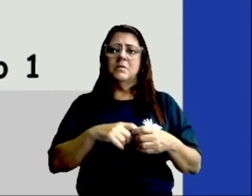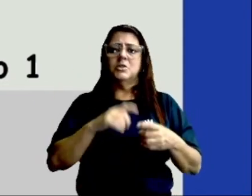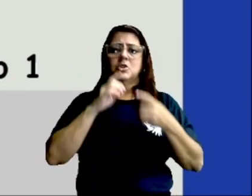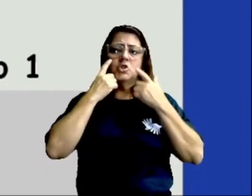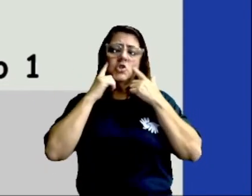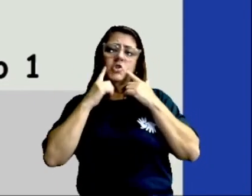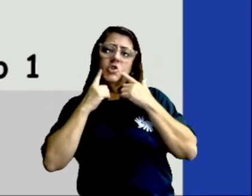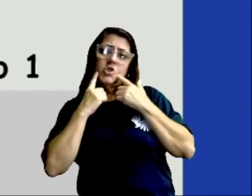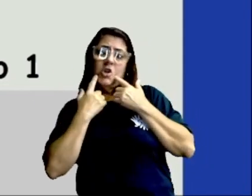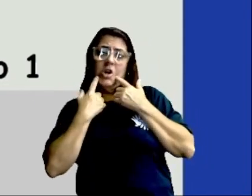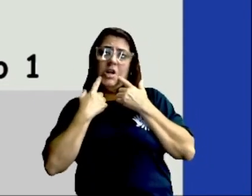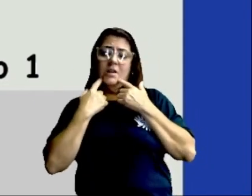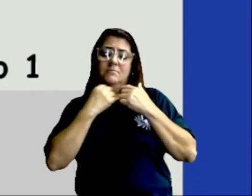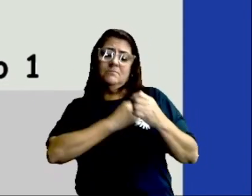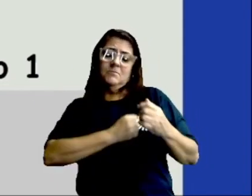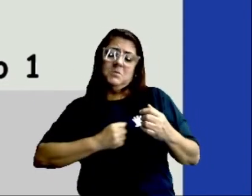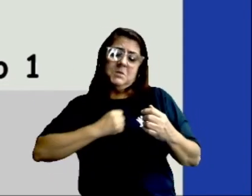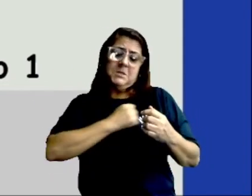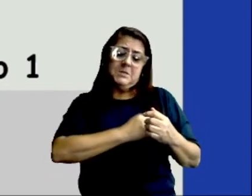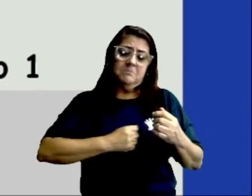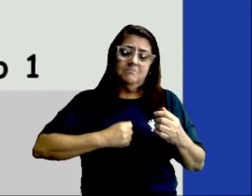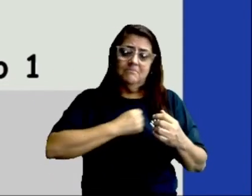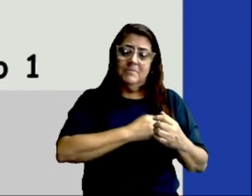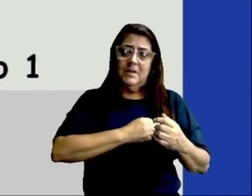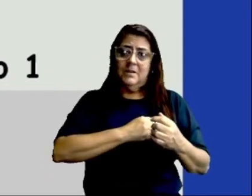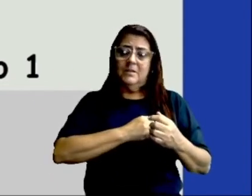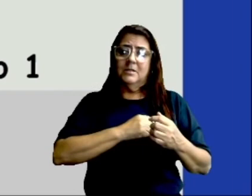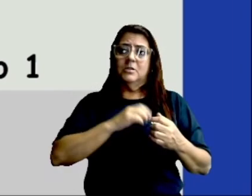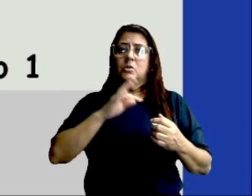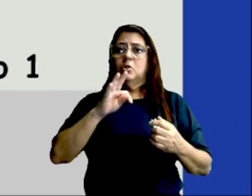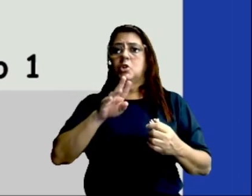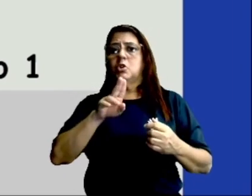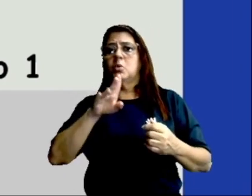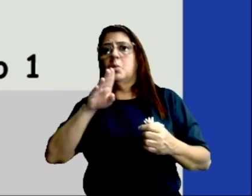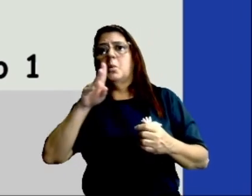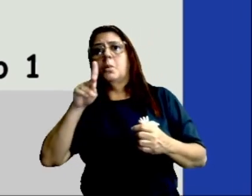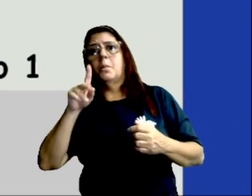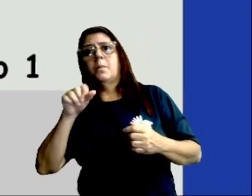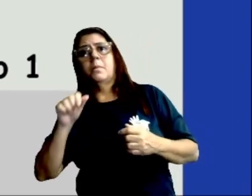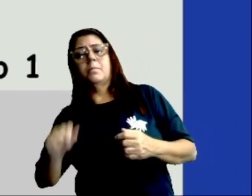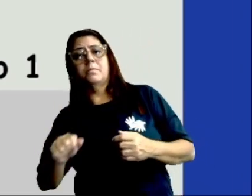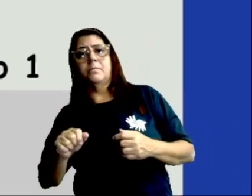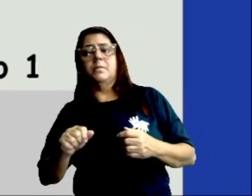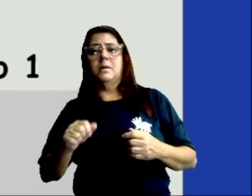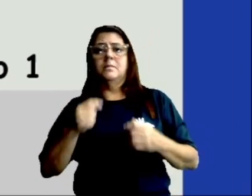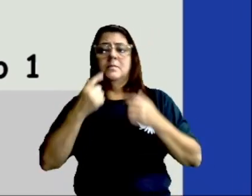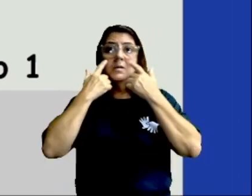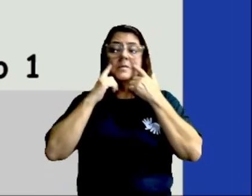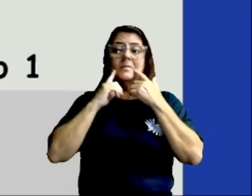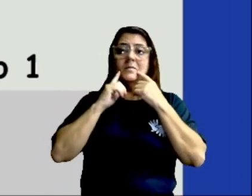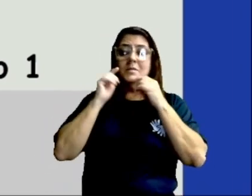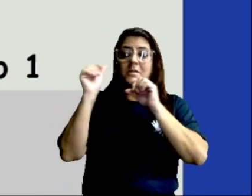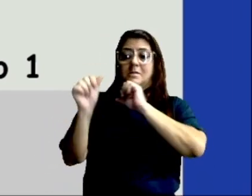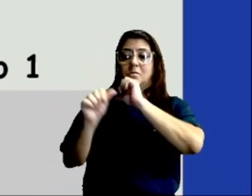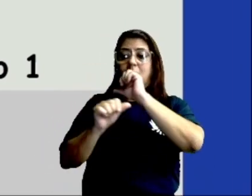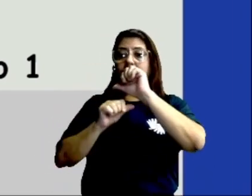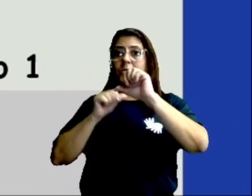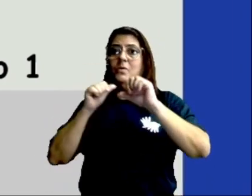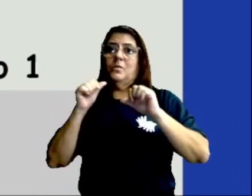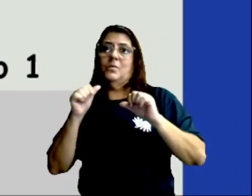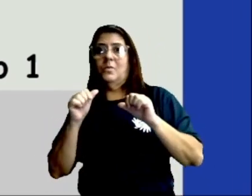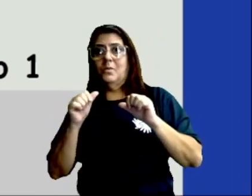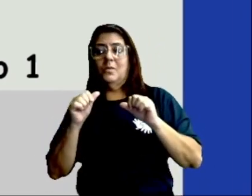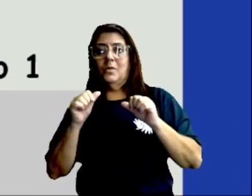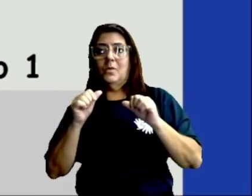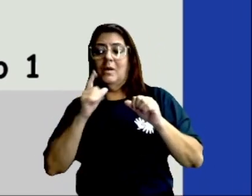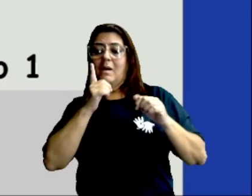perda. Sensibilizado com sua dor, Tupã, o deus do bem, transformou suas lágrimas em diamantes. Desta maneira,